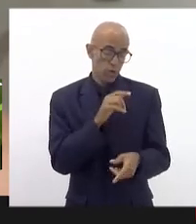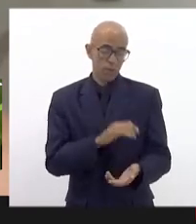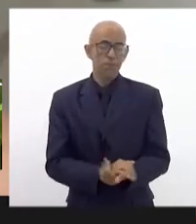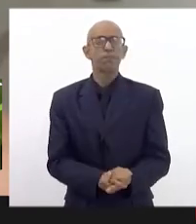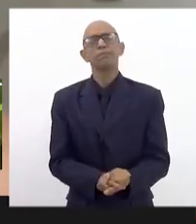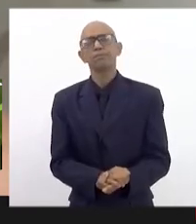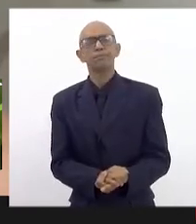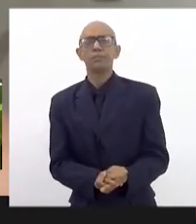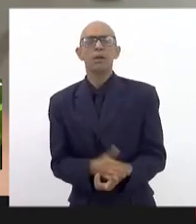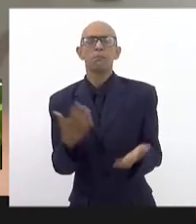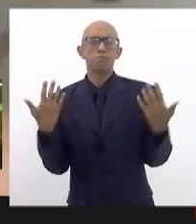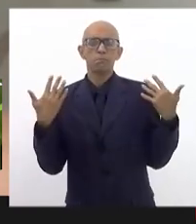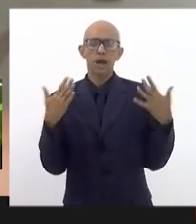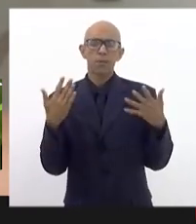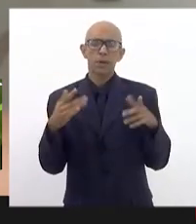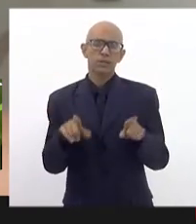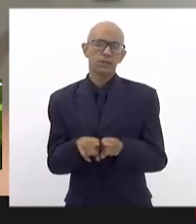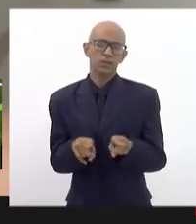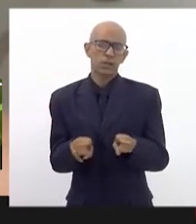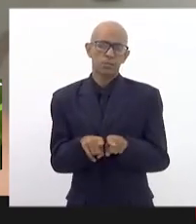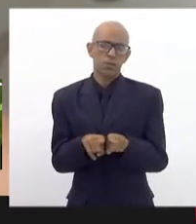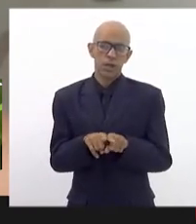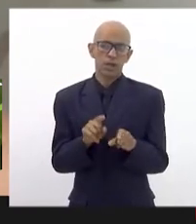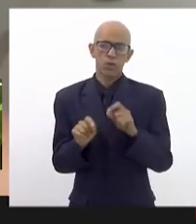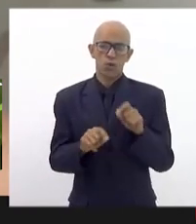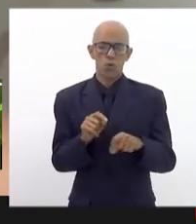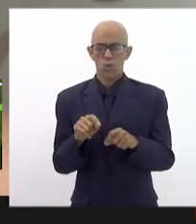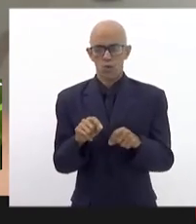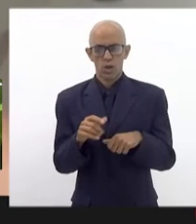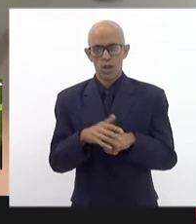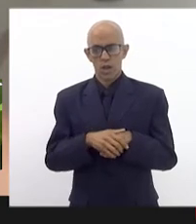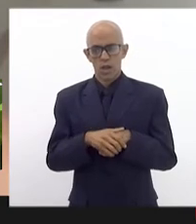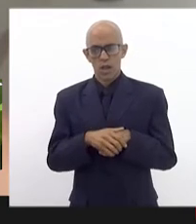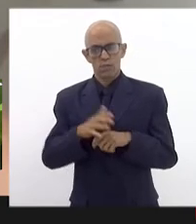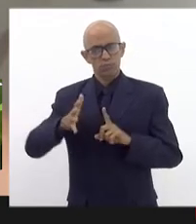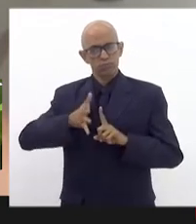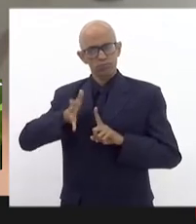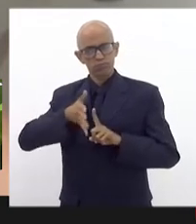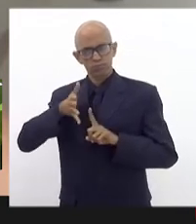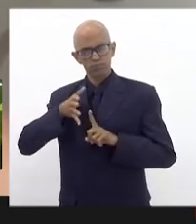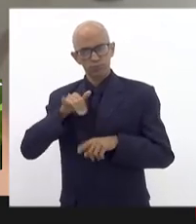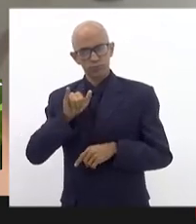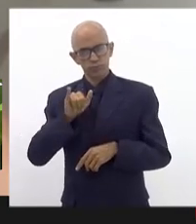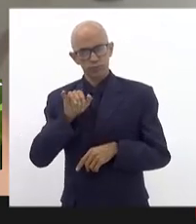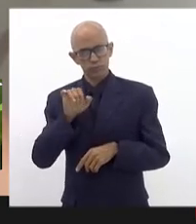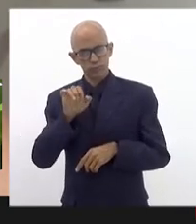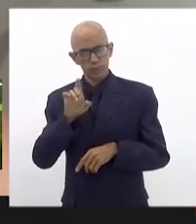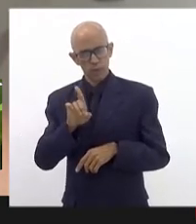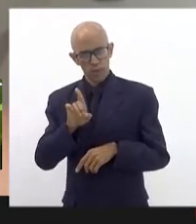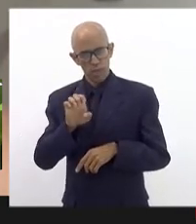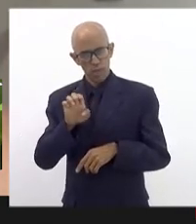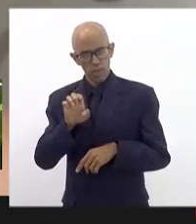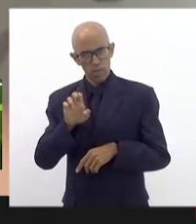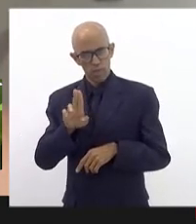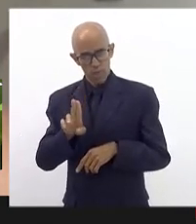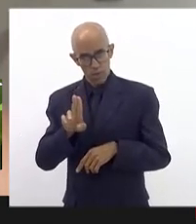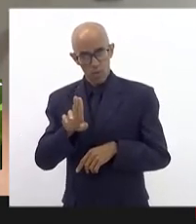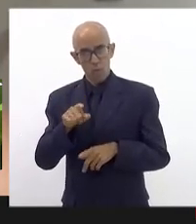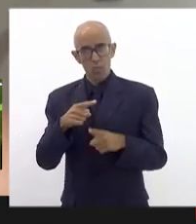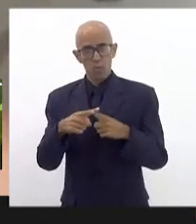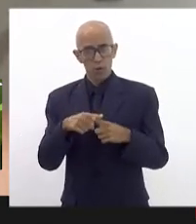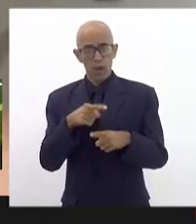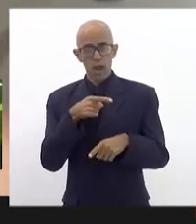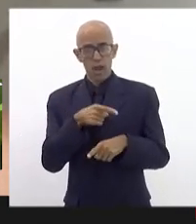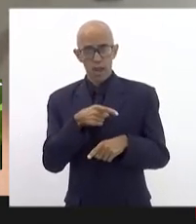Queria parabenizar muito, eu já coloquei no chat, as palavras do professor Ideu, porque